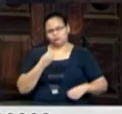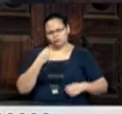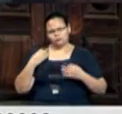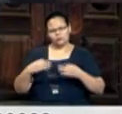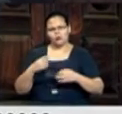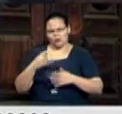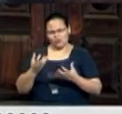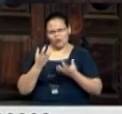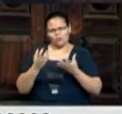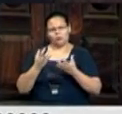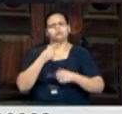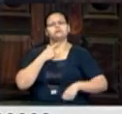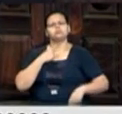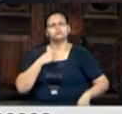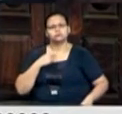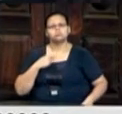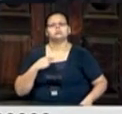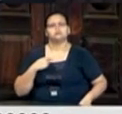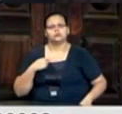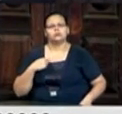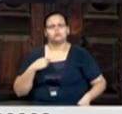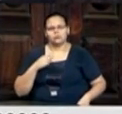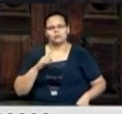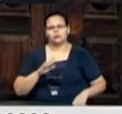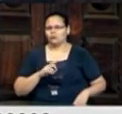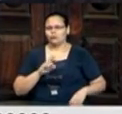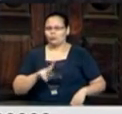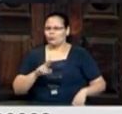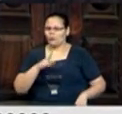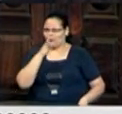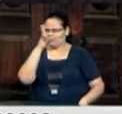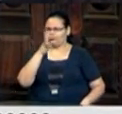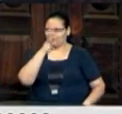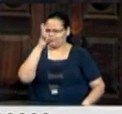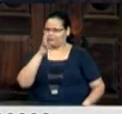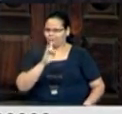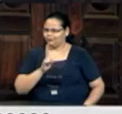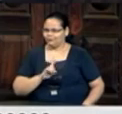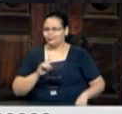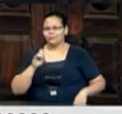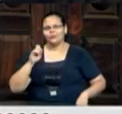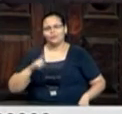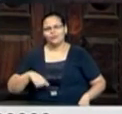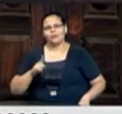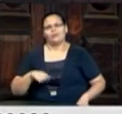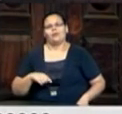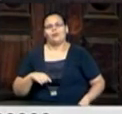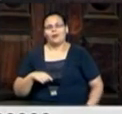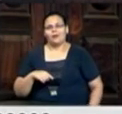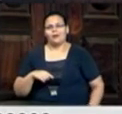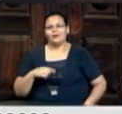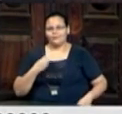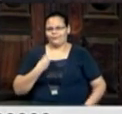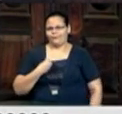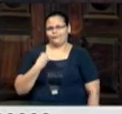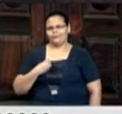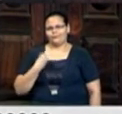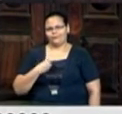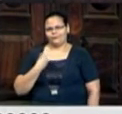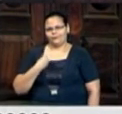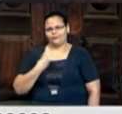é isto que se deseja. E isto daí não é nenhum absurdo. Está garantido, inclusive, esse tipo de